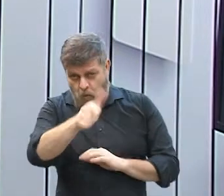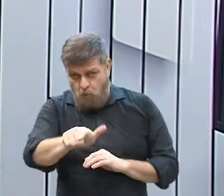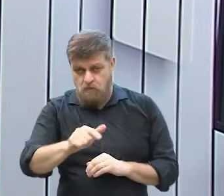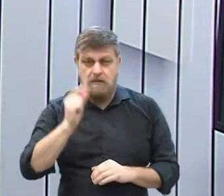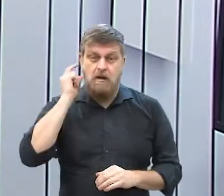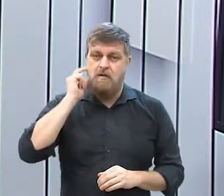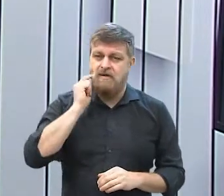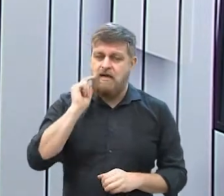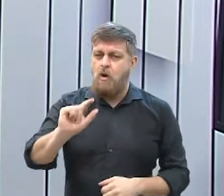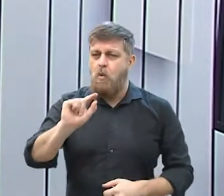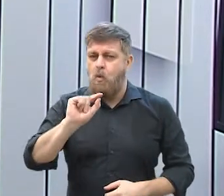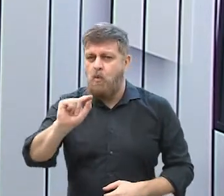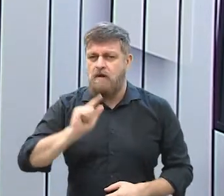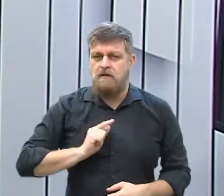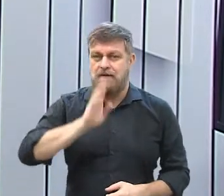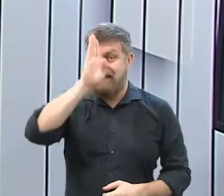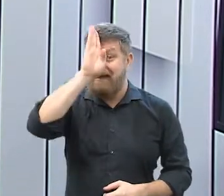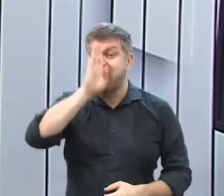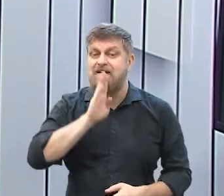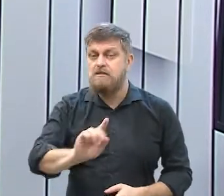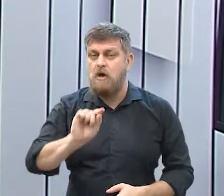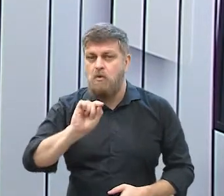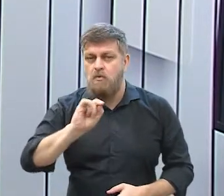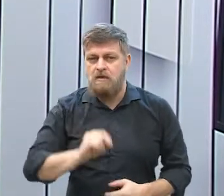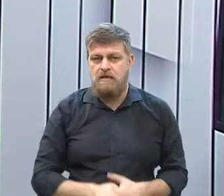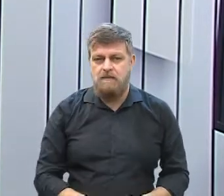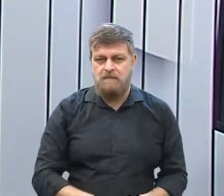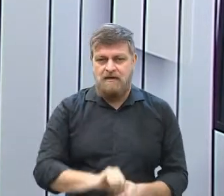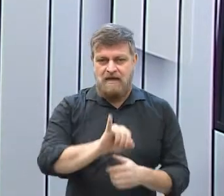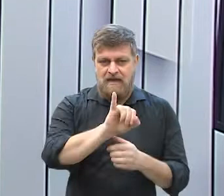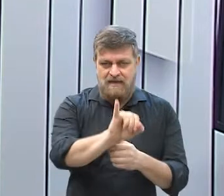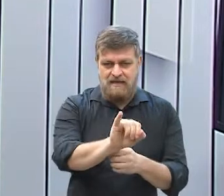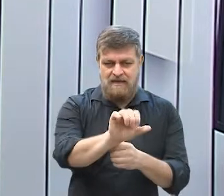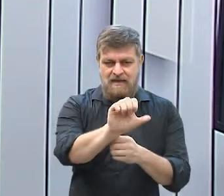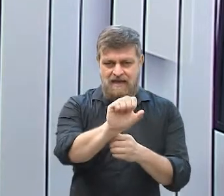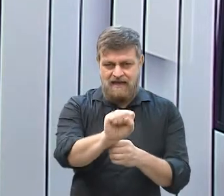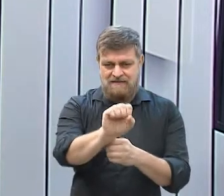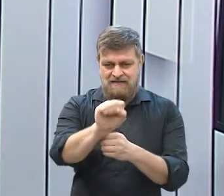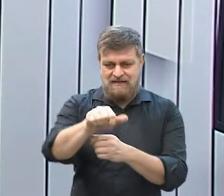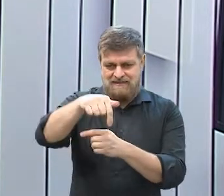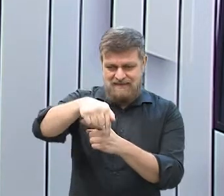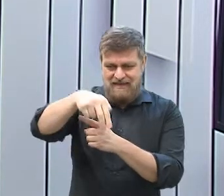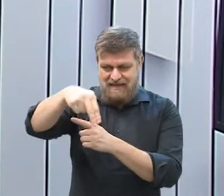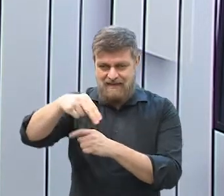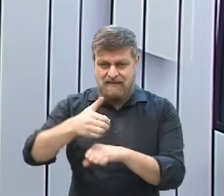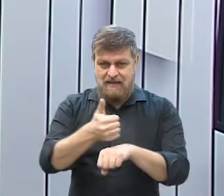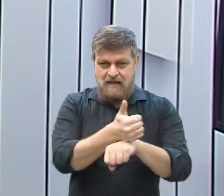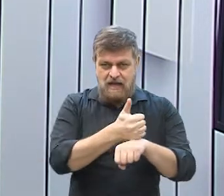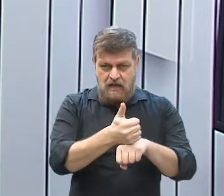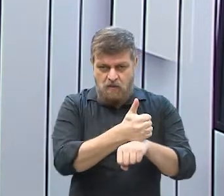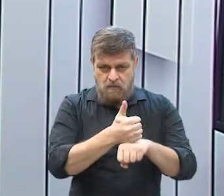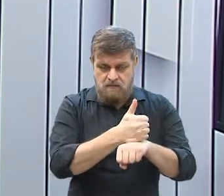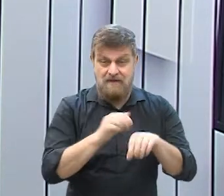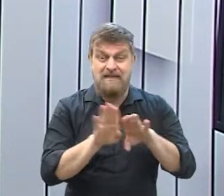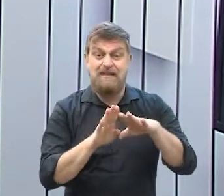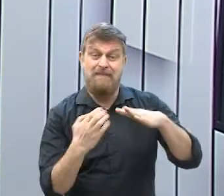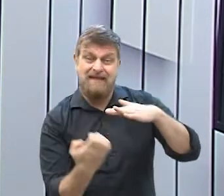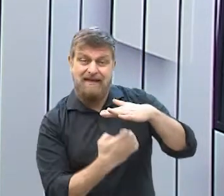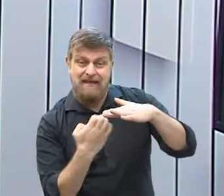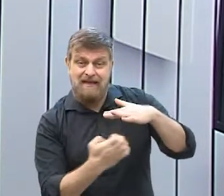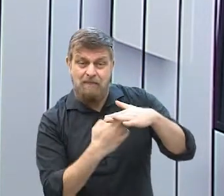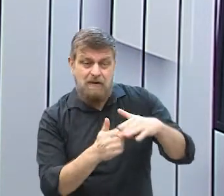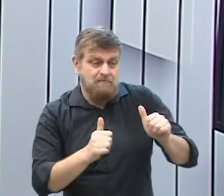senhor é a isenção do imposto sobre serviços de qualquer natureza aos profissionais e empresas que